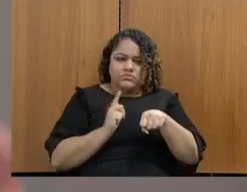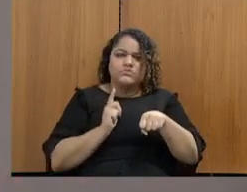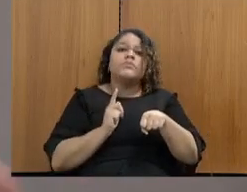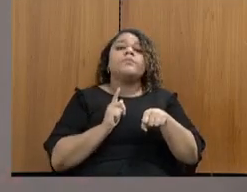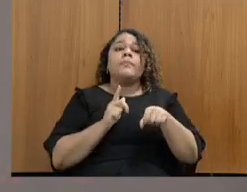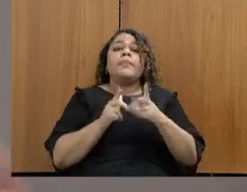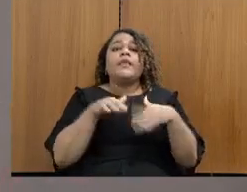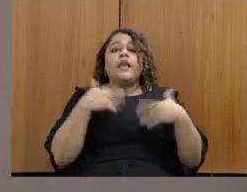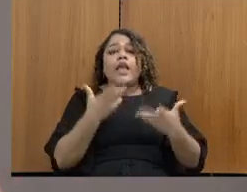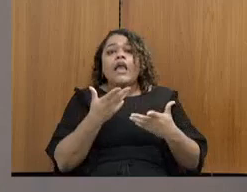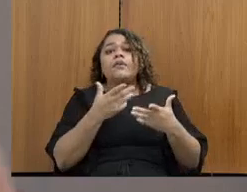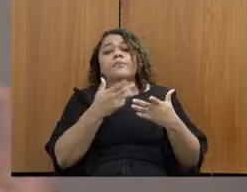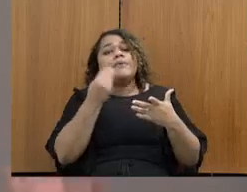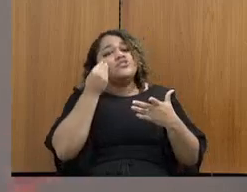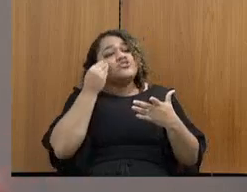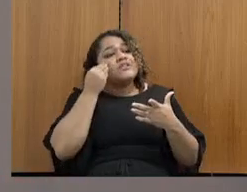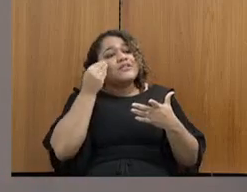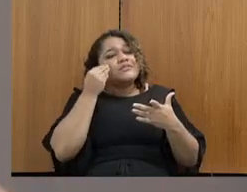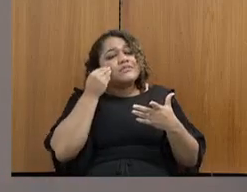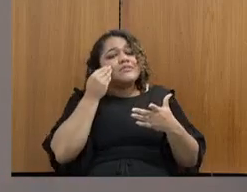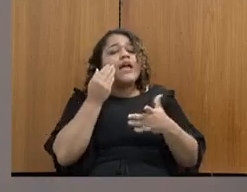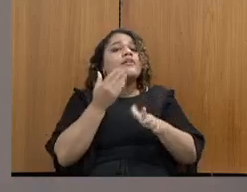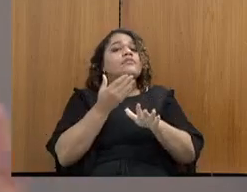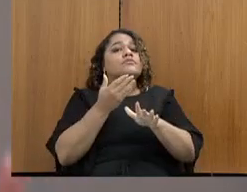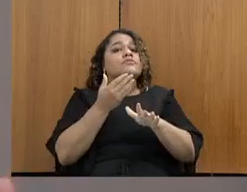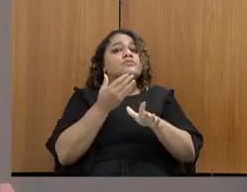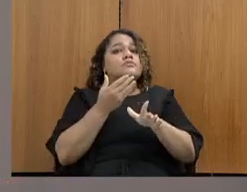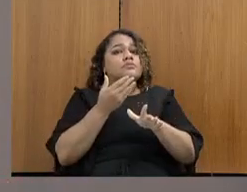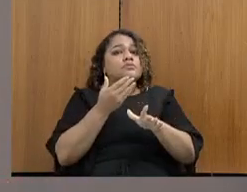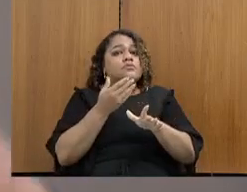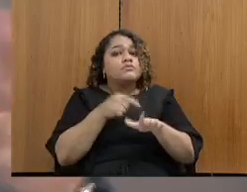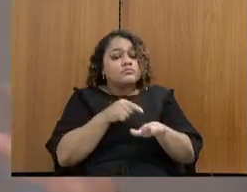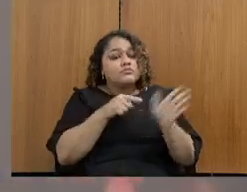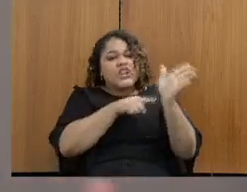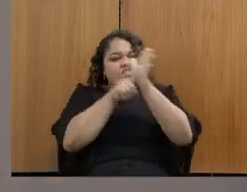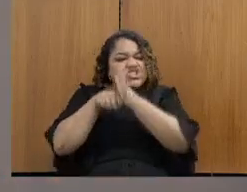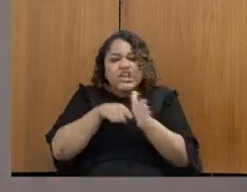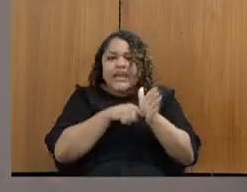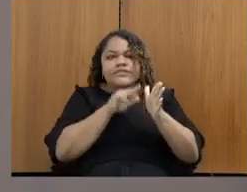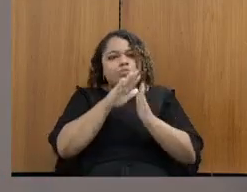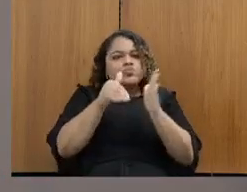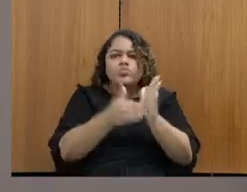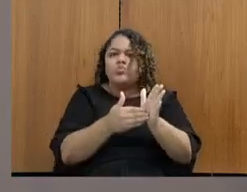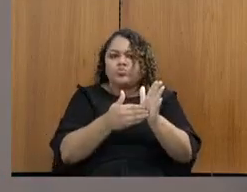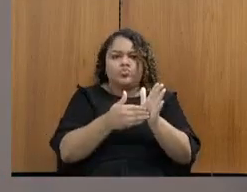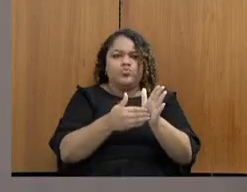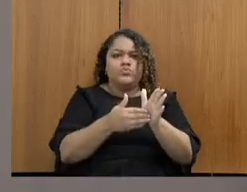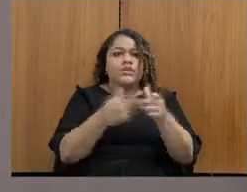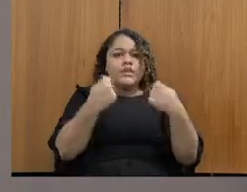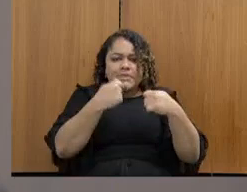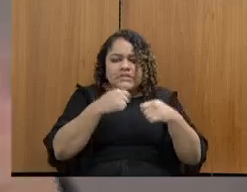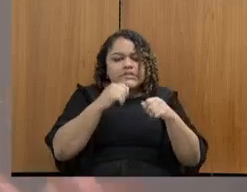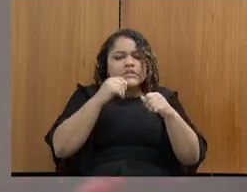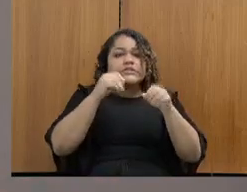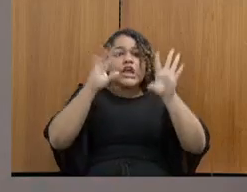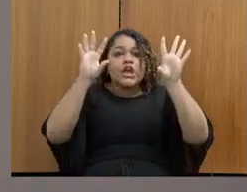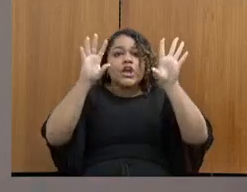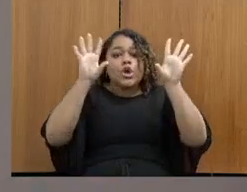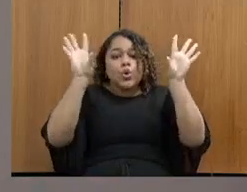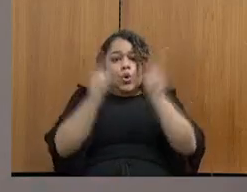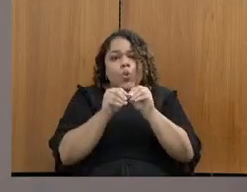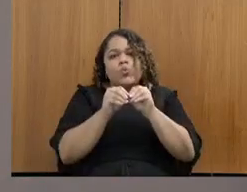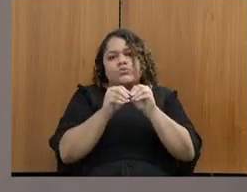então que praticar né é todos os atos de investigação e conclusão dessas investigações é com o indiciamento